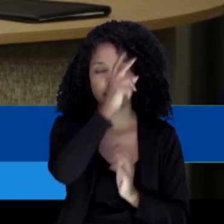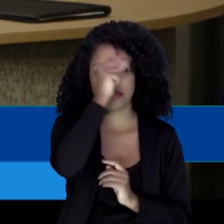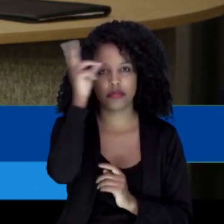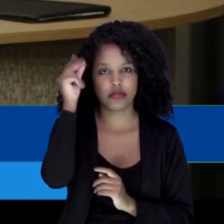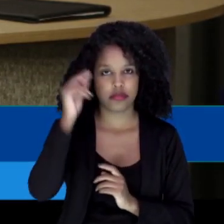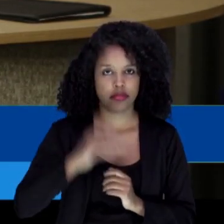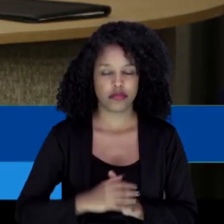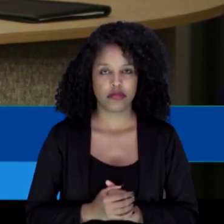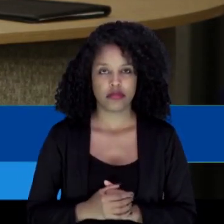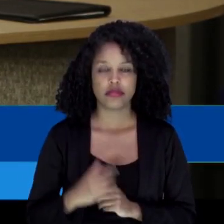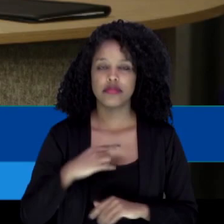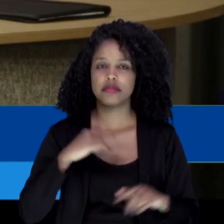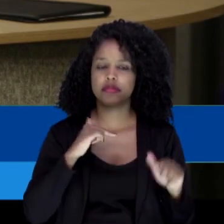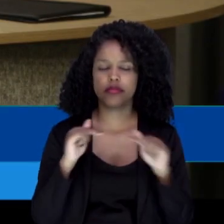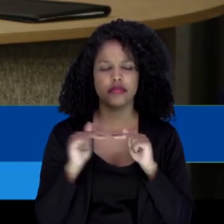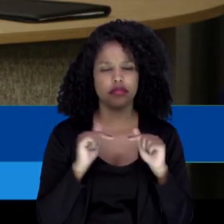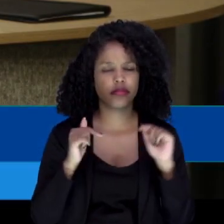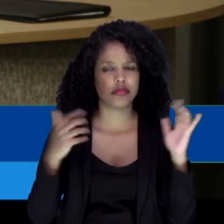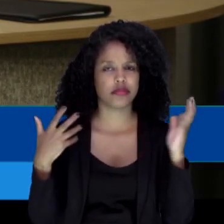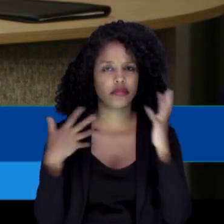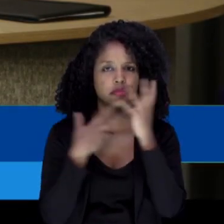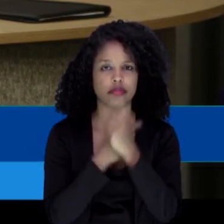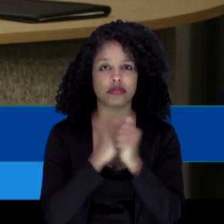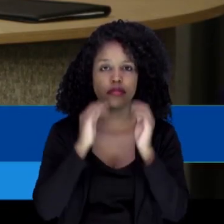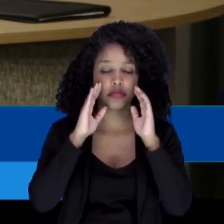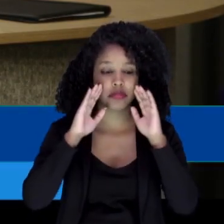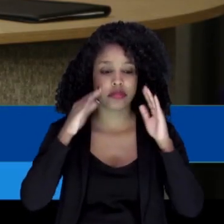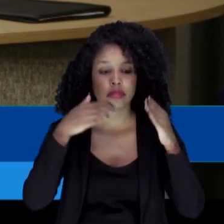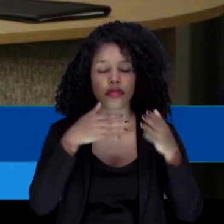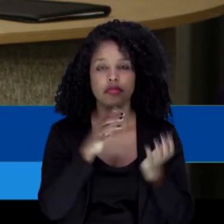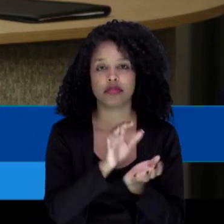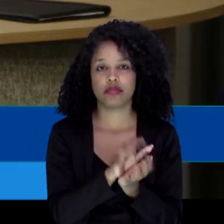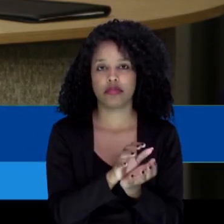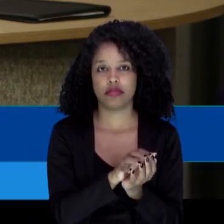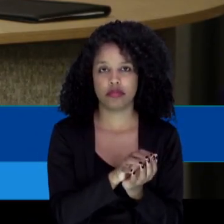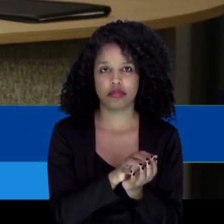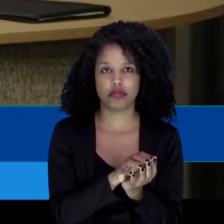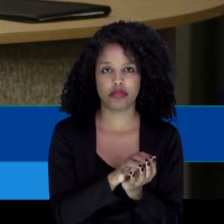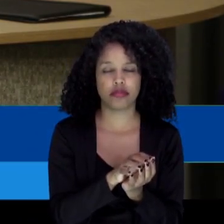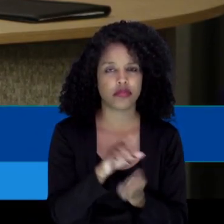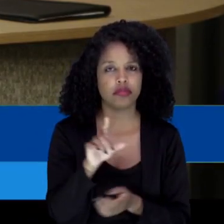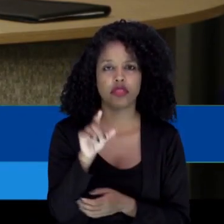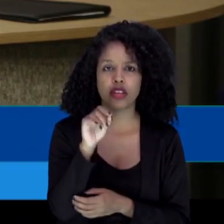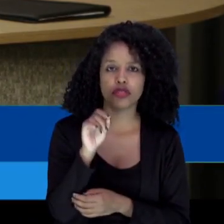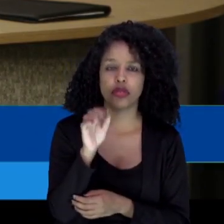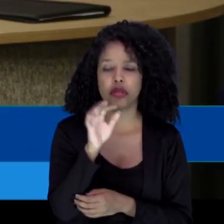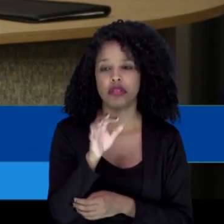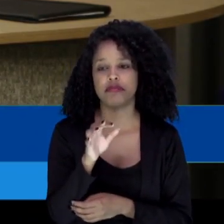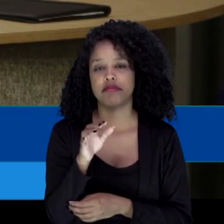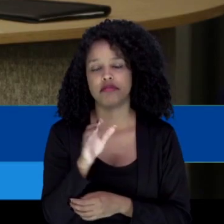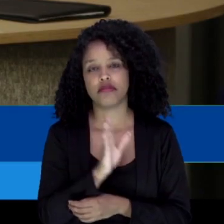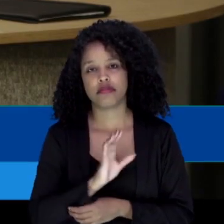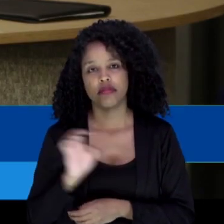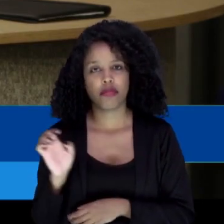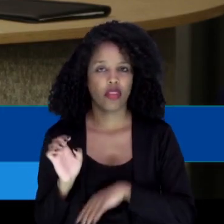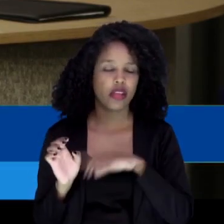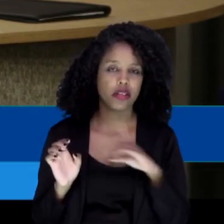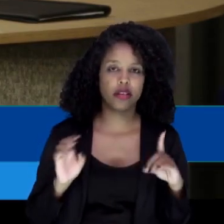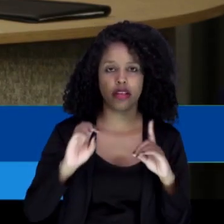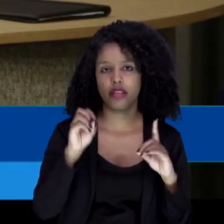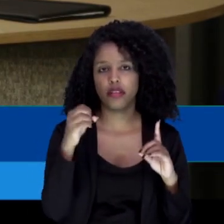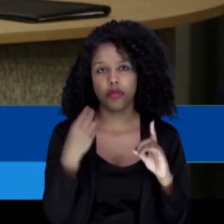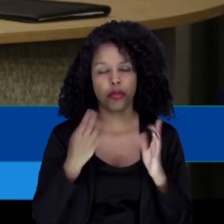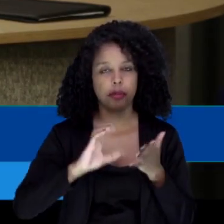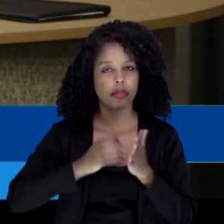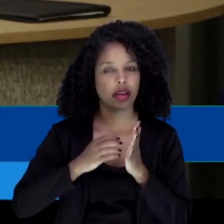realizando um trabalho exemplar em prol de Pernambuco sem escolher lados ou Bandeiras partidárias